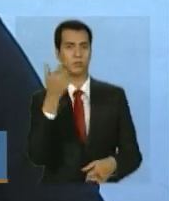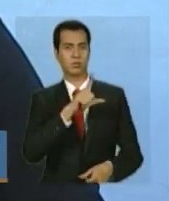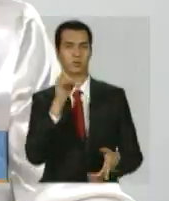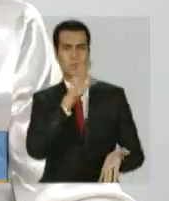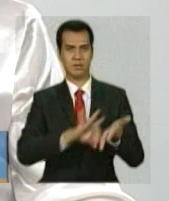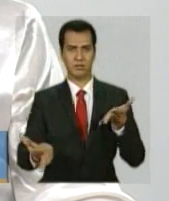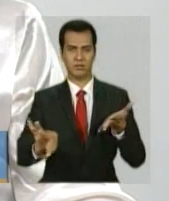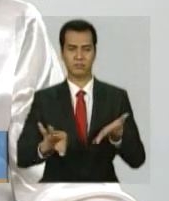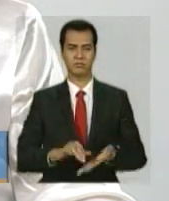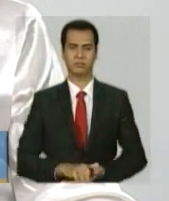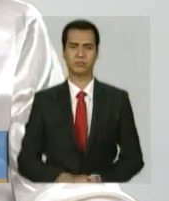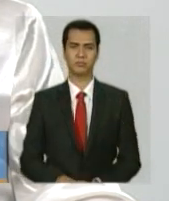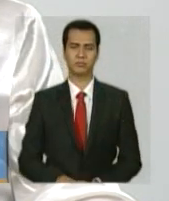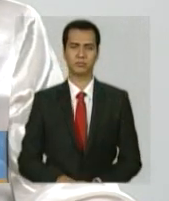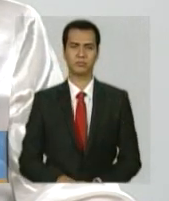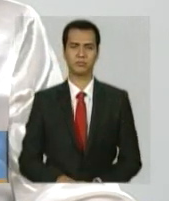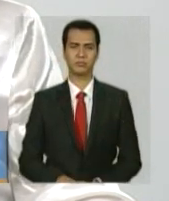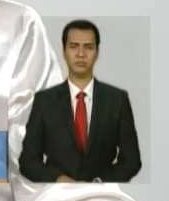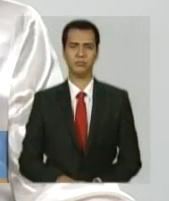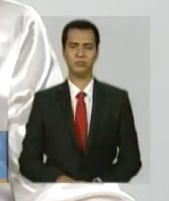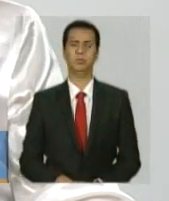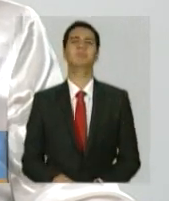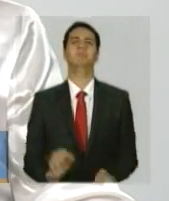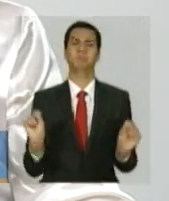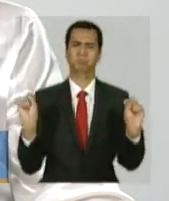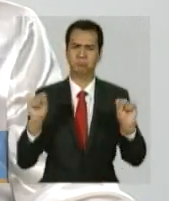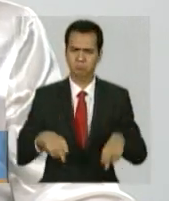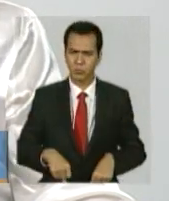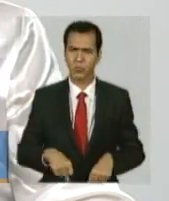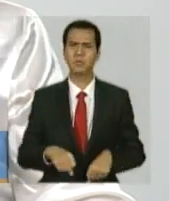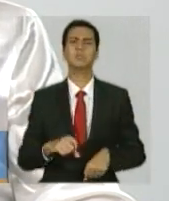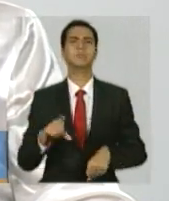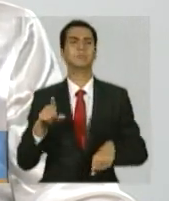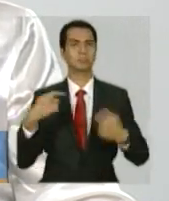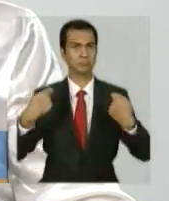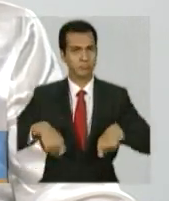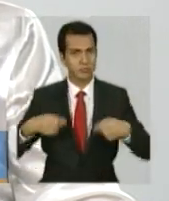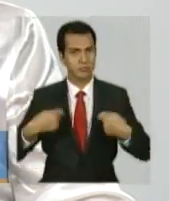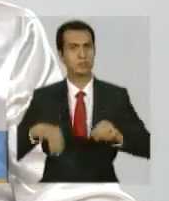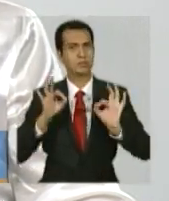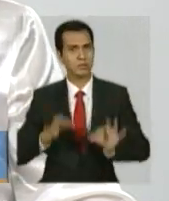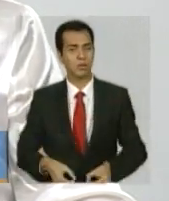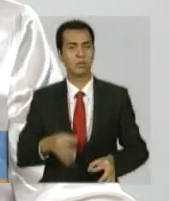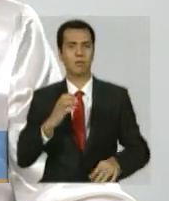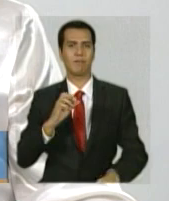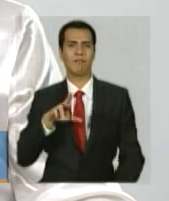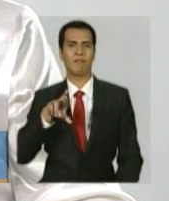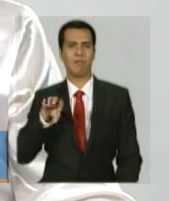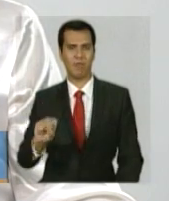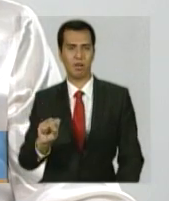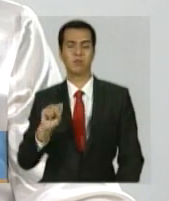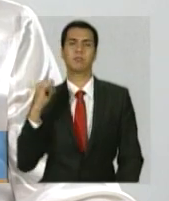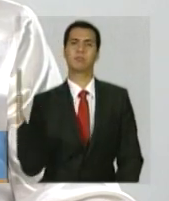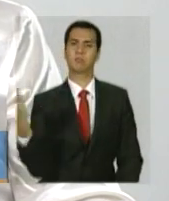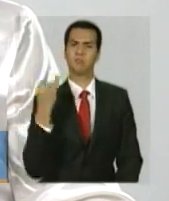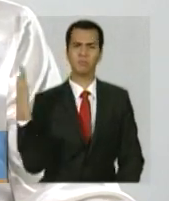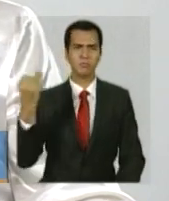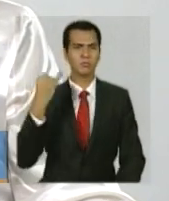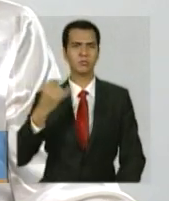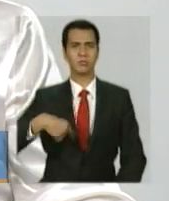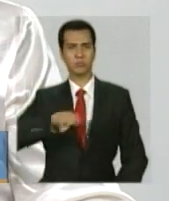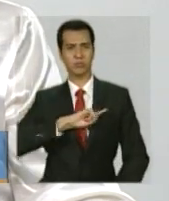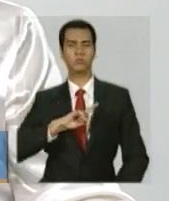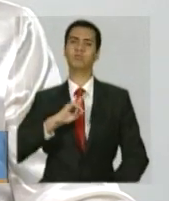cadastramento? Pode, deve. O CRAS é a nossa grande porta de entrada para o